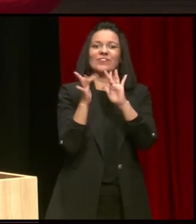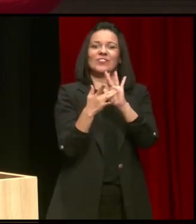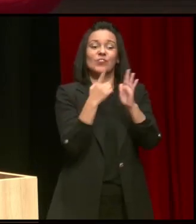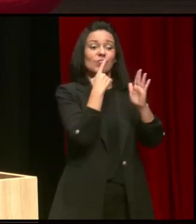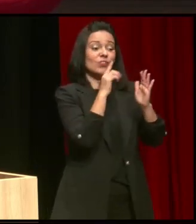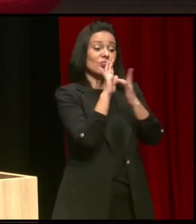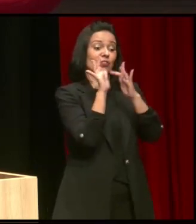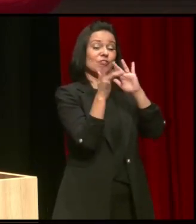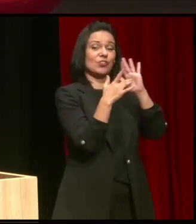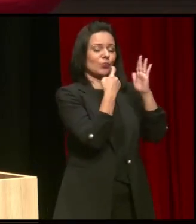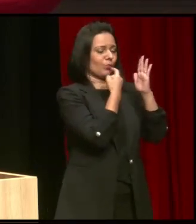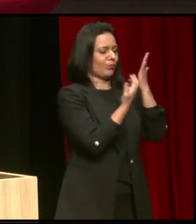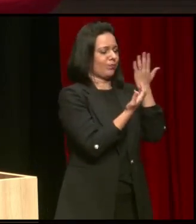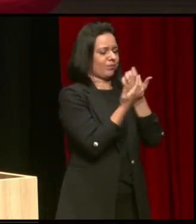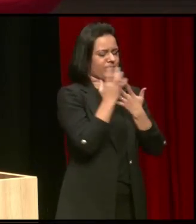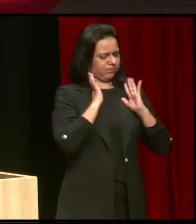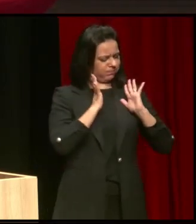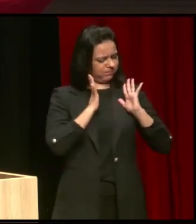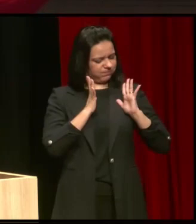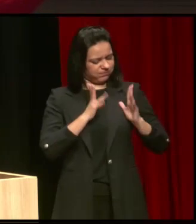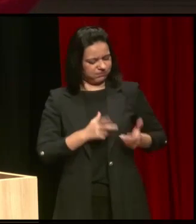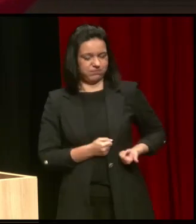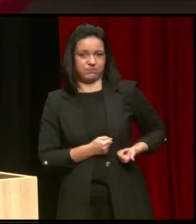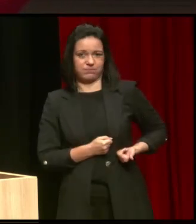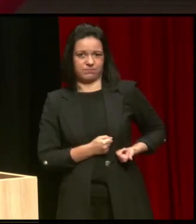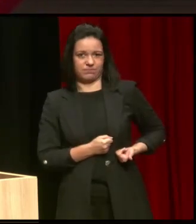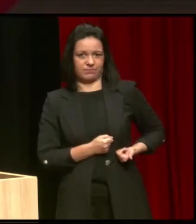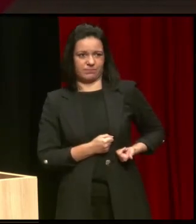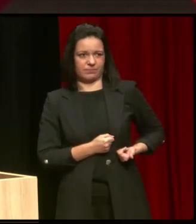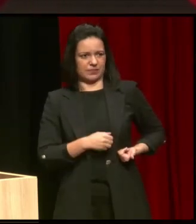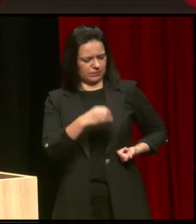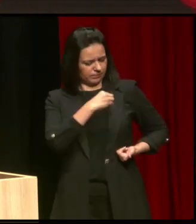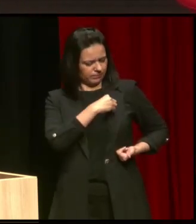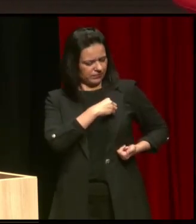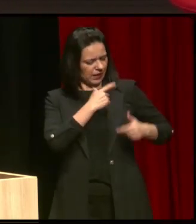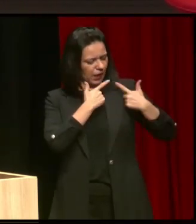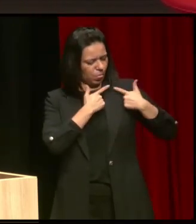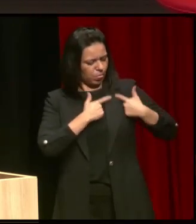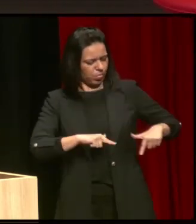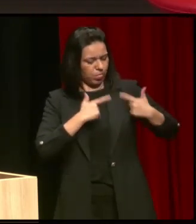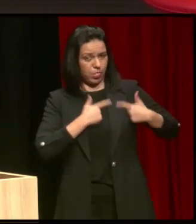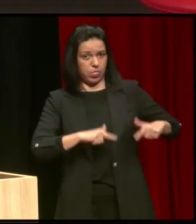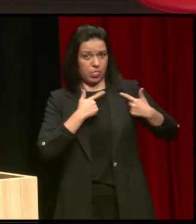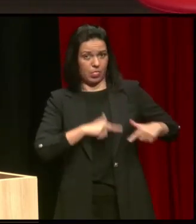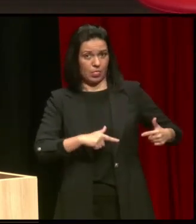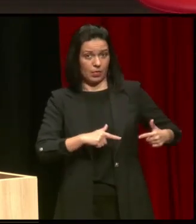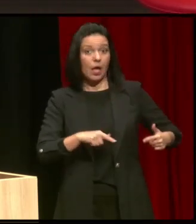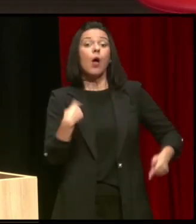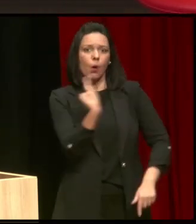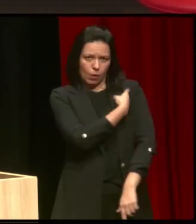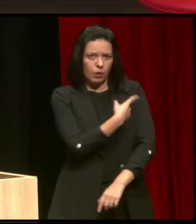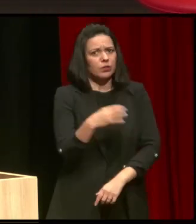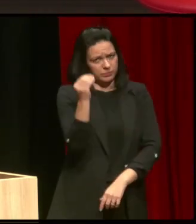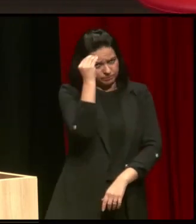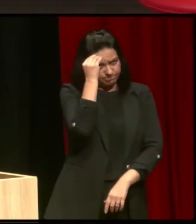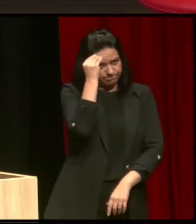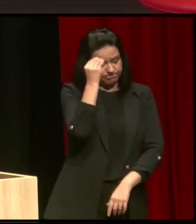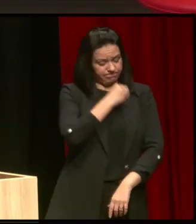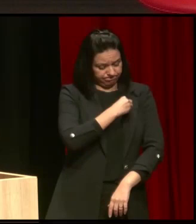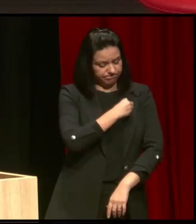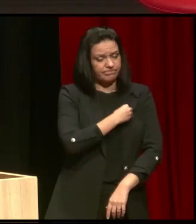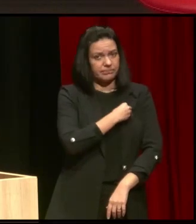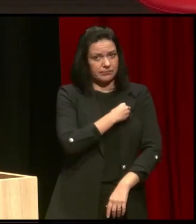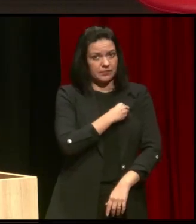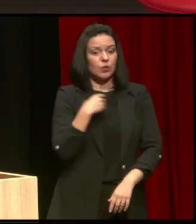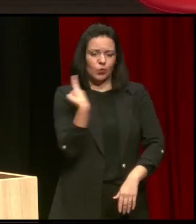nós continuamos pecando, não continuamos? Lógico que nós continuamos sendo pecadores. Esse é o paradoxo da vida do cristão. Nós somos santos